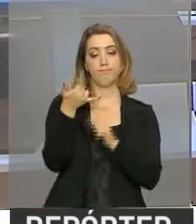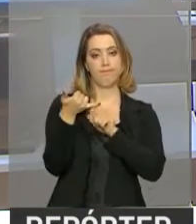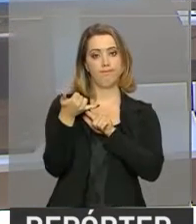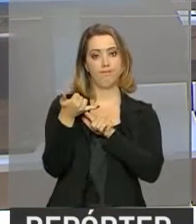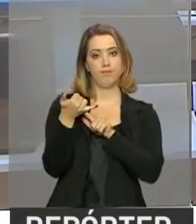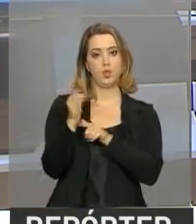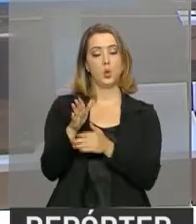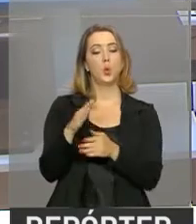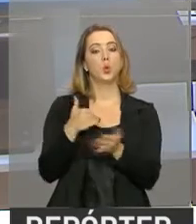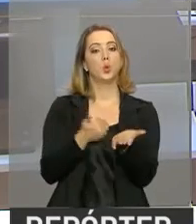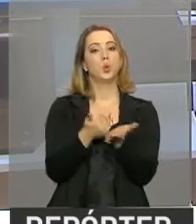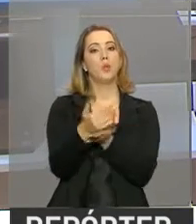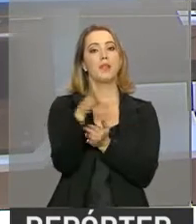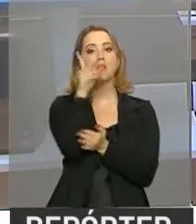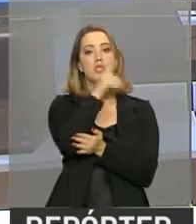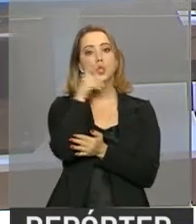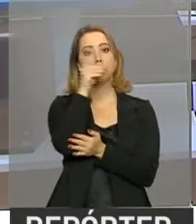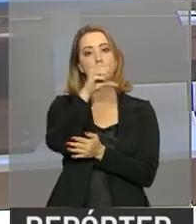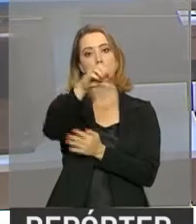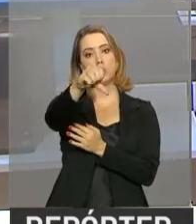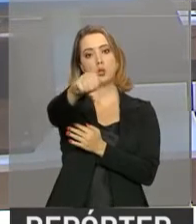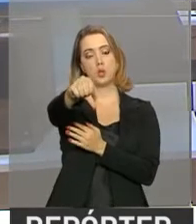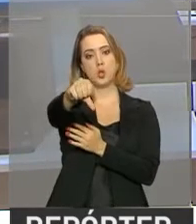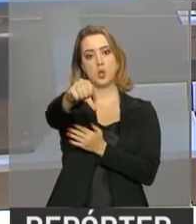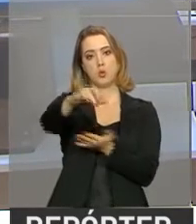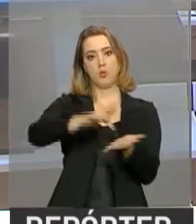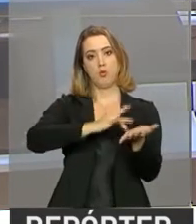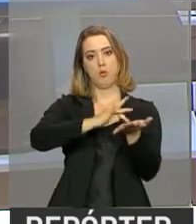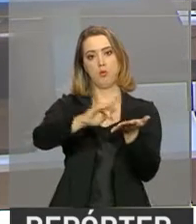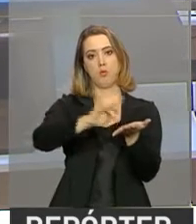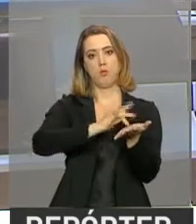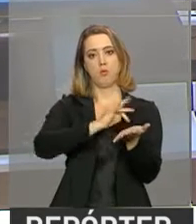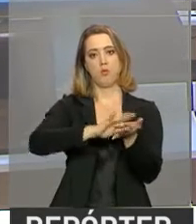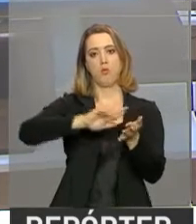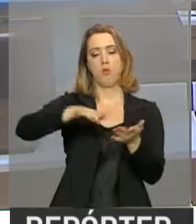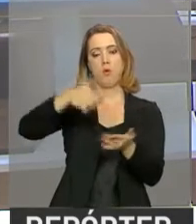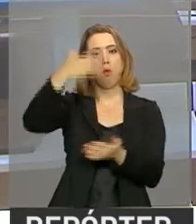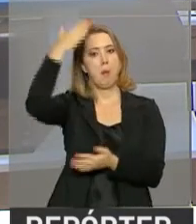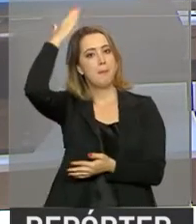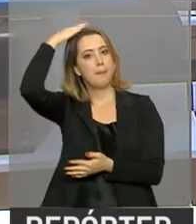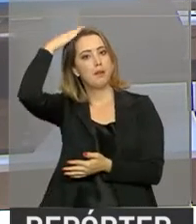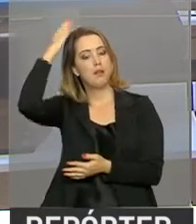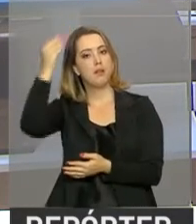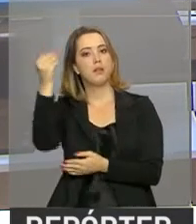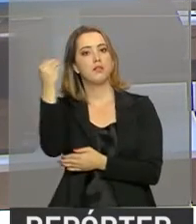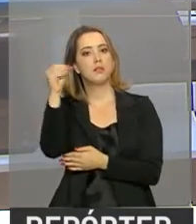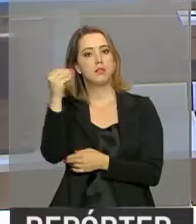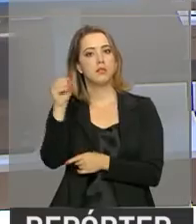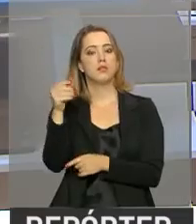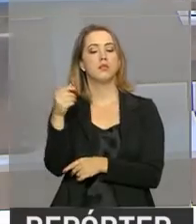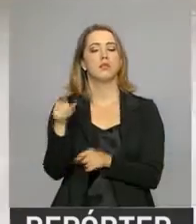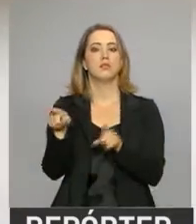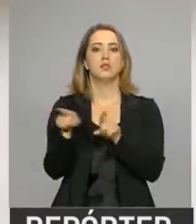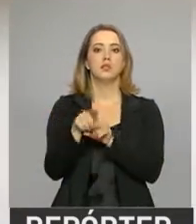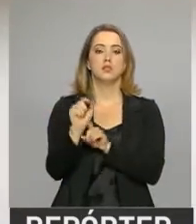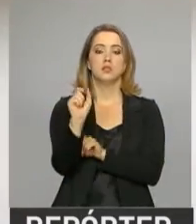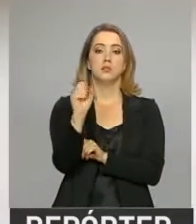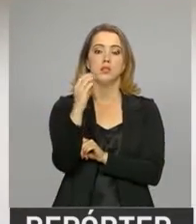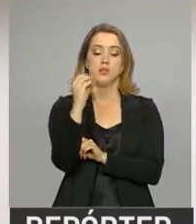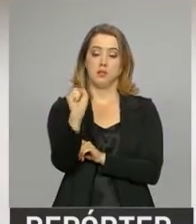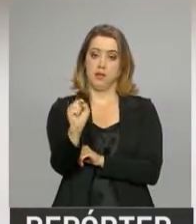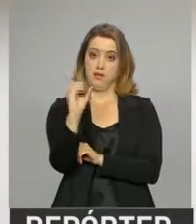será acrescentado o número 9 no celular nos celulares dos estados do paraná de santa catarina e rio grande do sul um dos